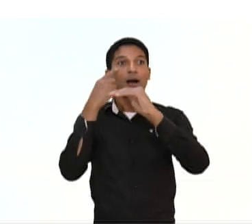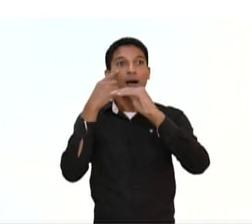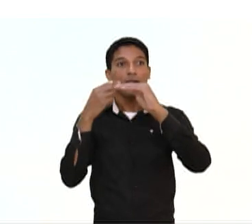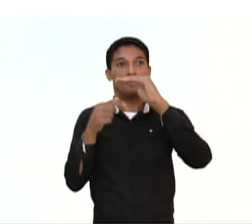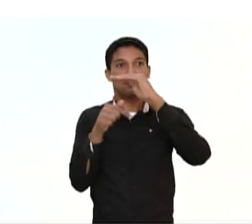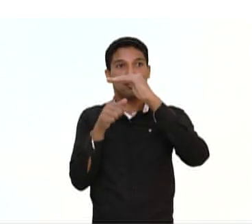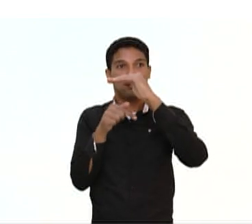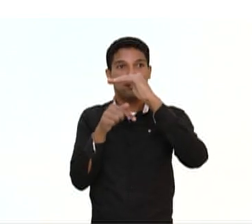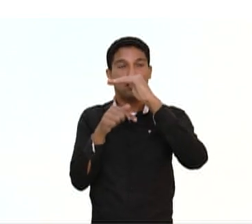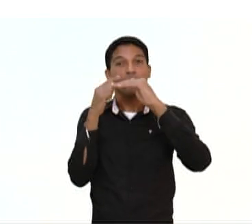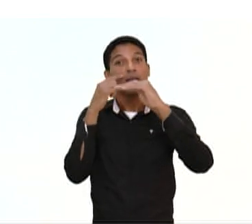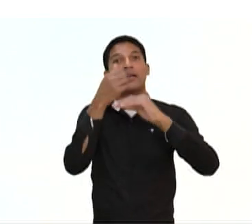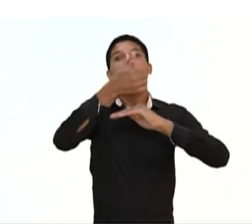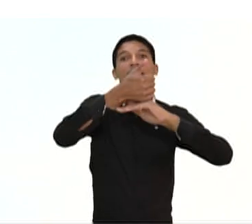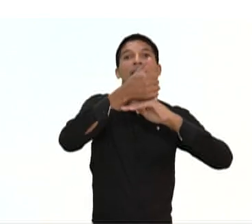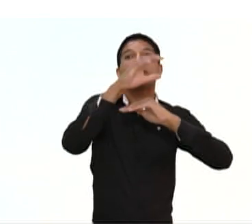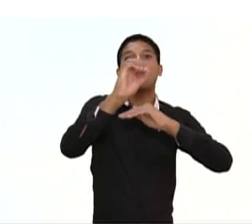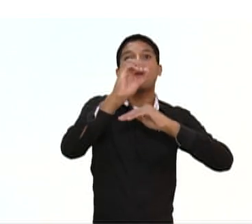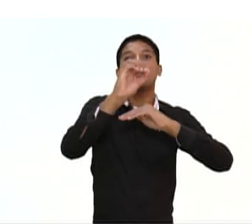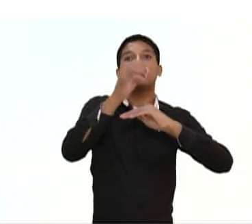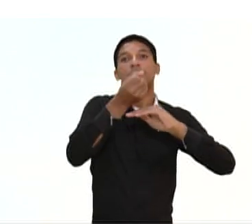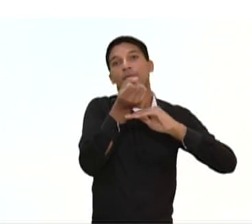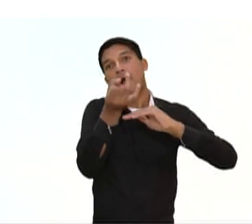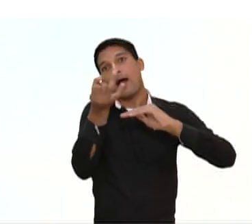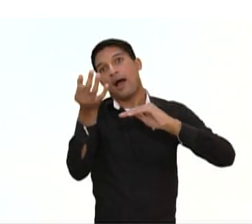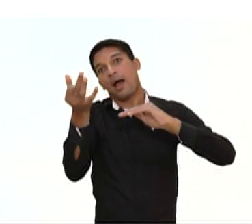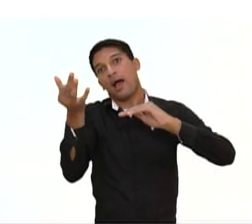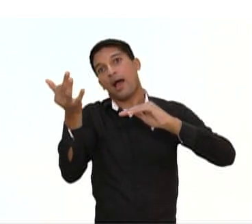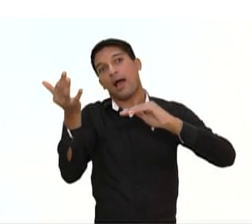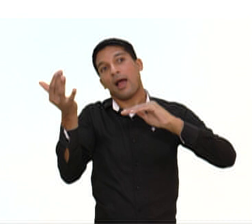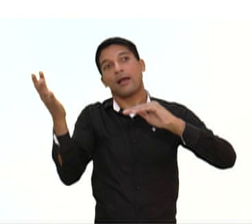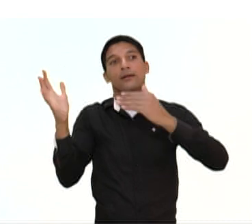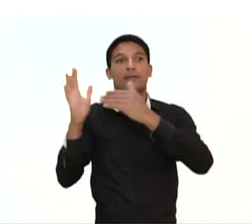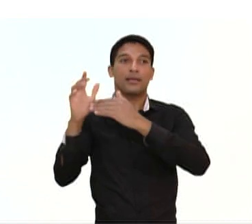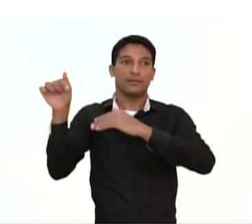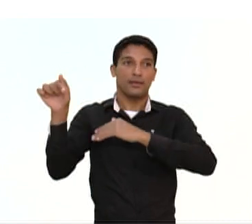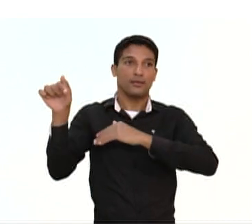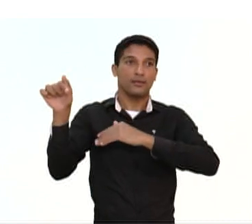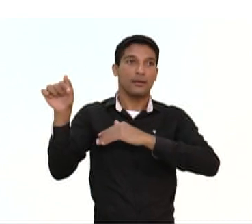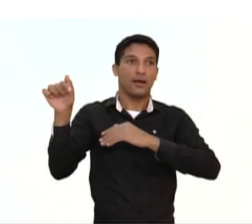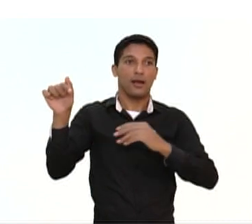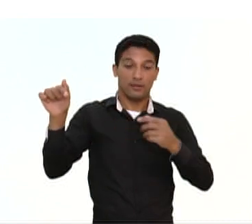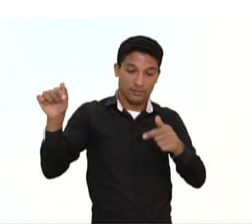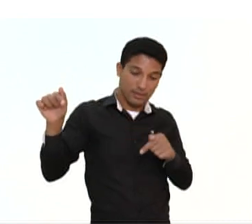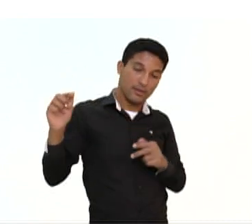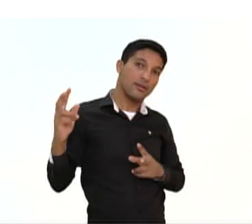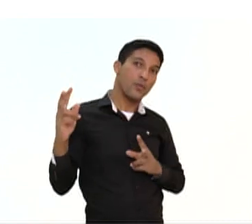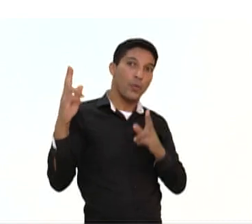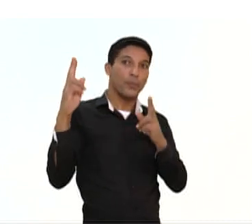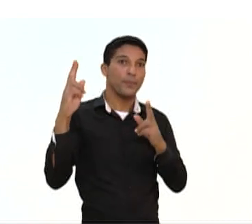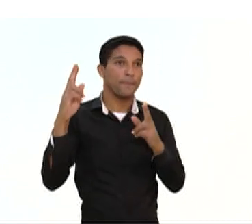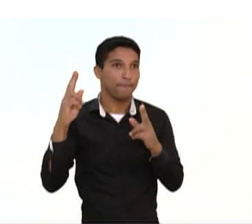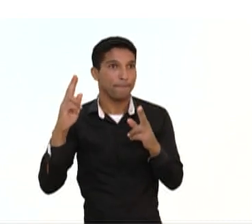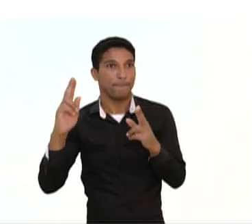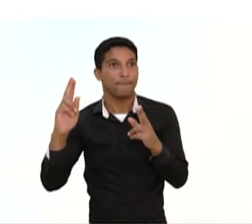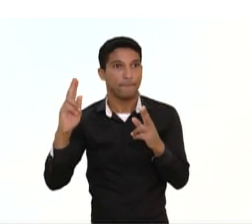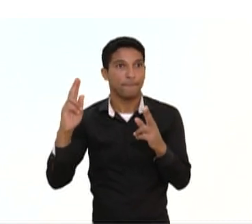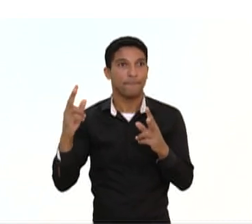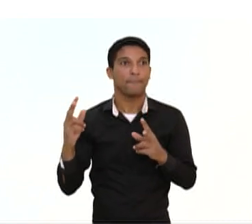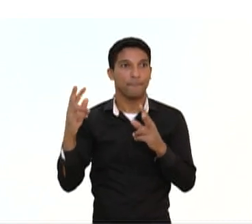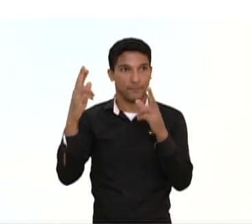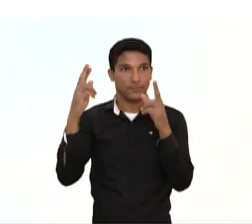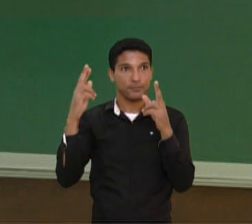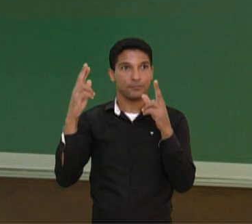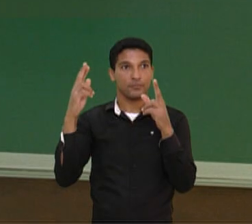7. 10 vezes 9 vezes 8 vezes 7, corto o 7 fatorial de cima com o 7 fatorial